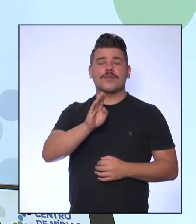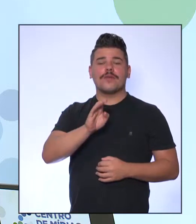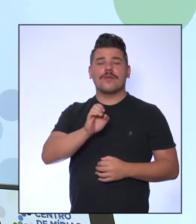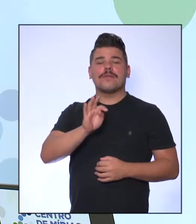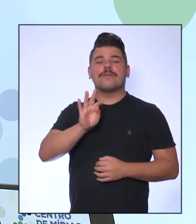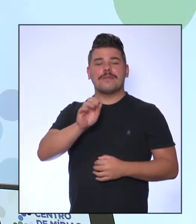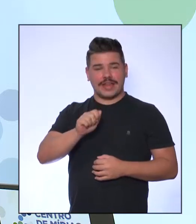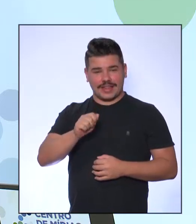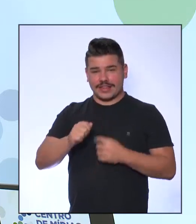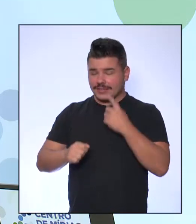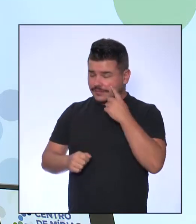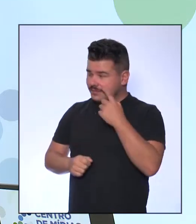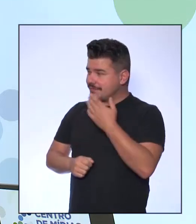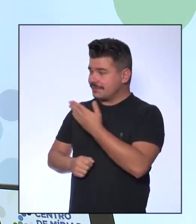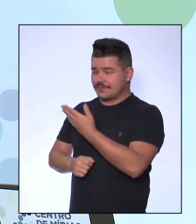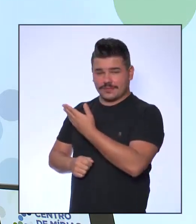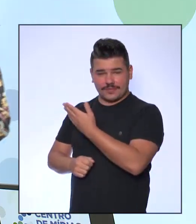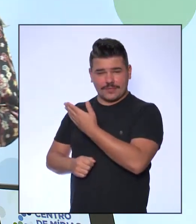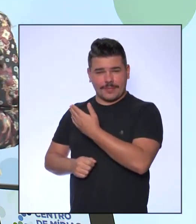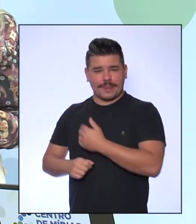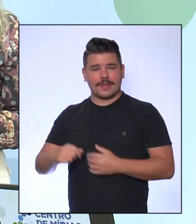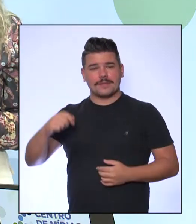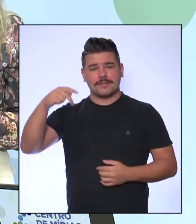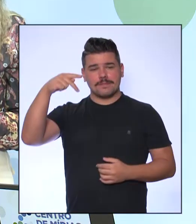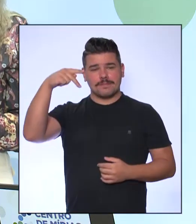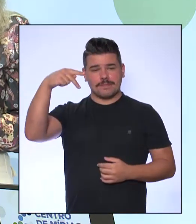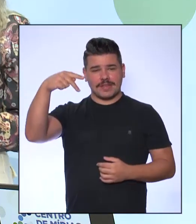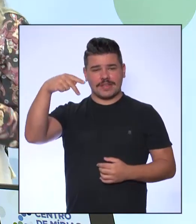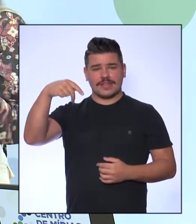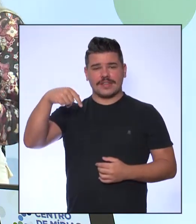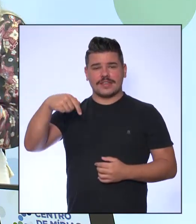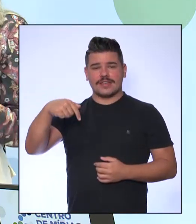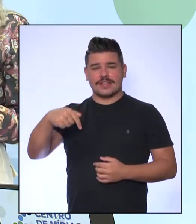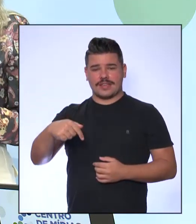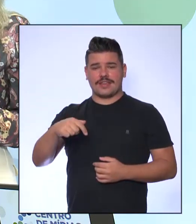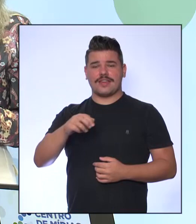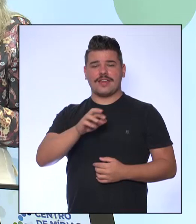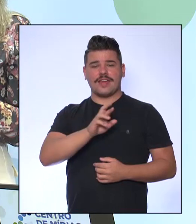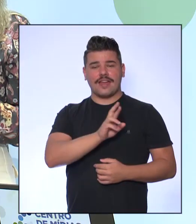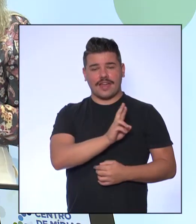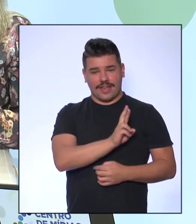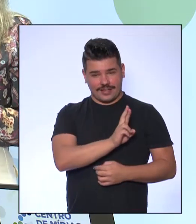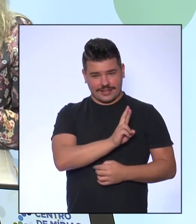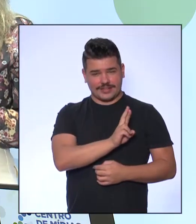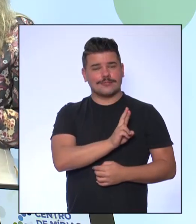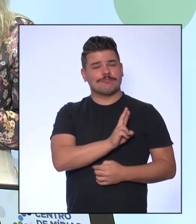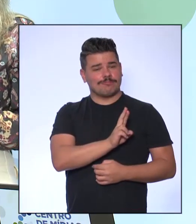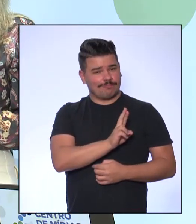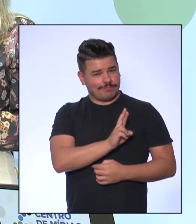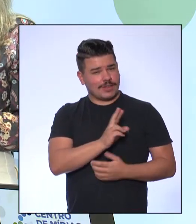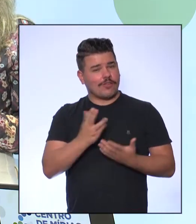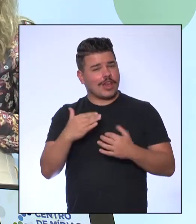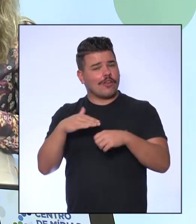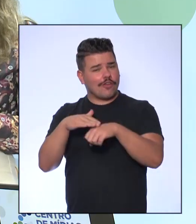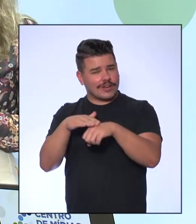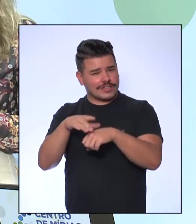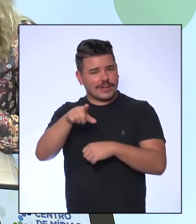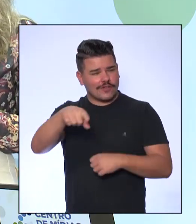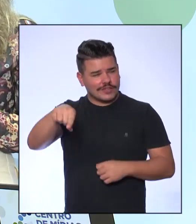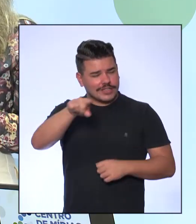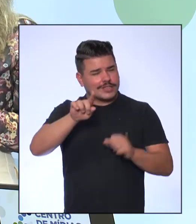gente chamou ele de PQR, tá certo? Então, uma observação que eu quero iniciar com vocês na